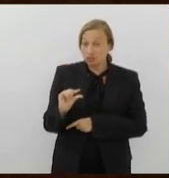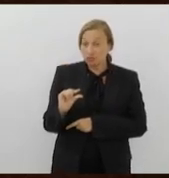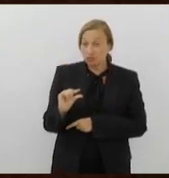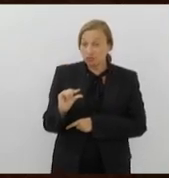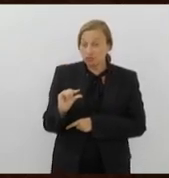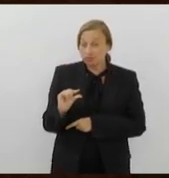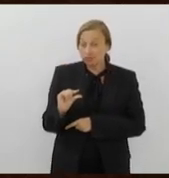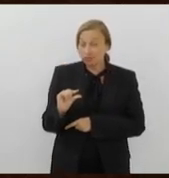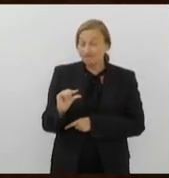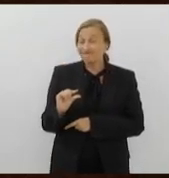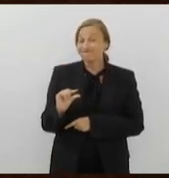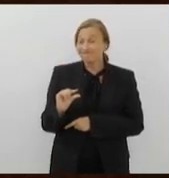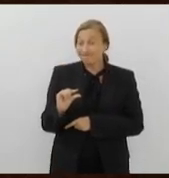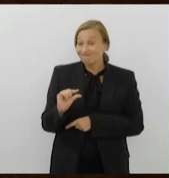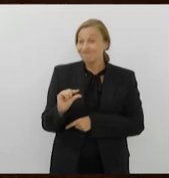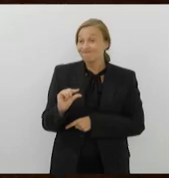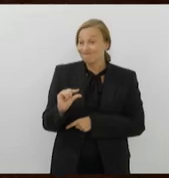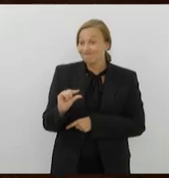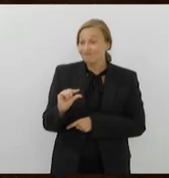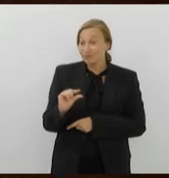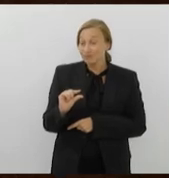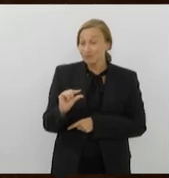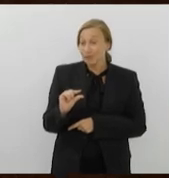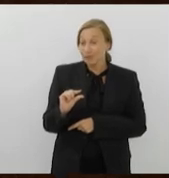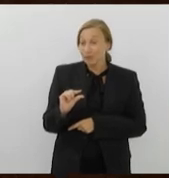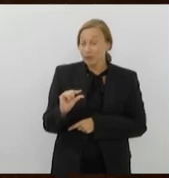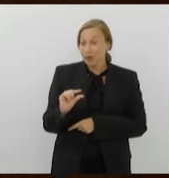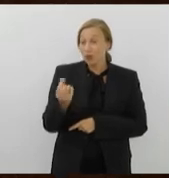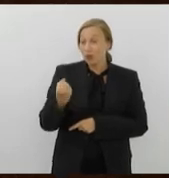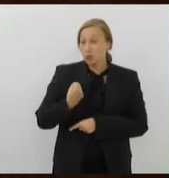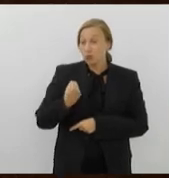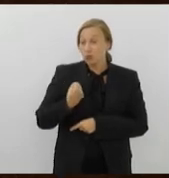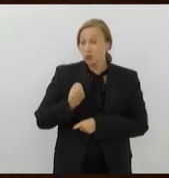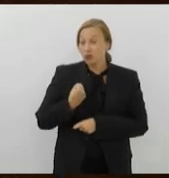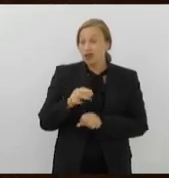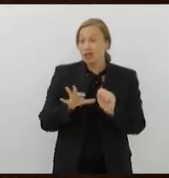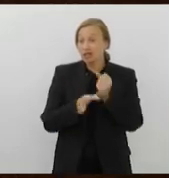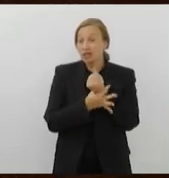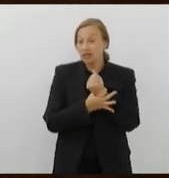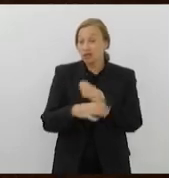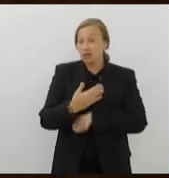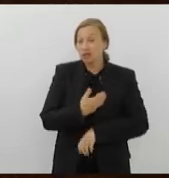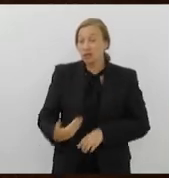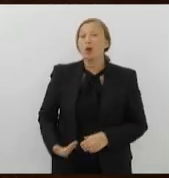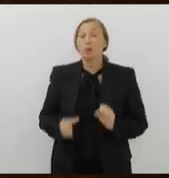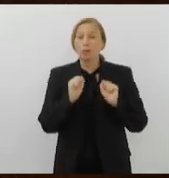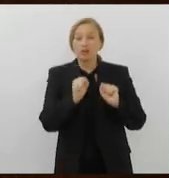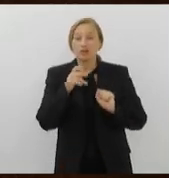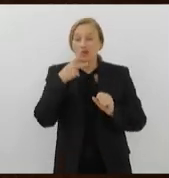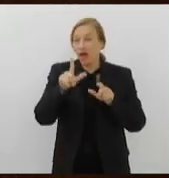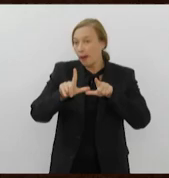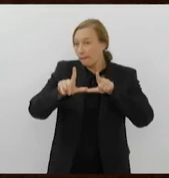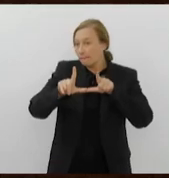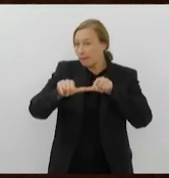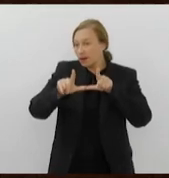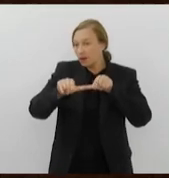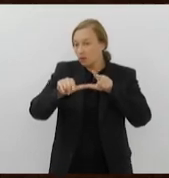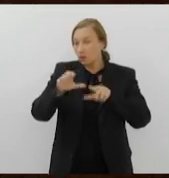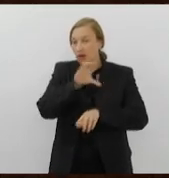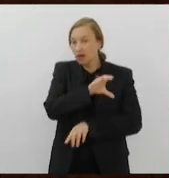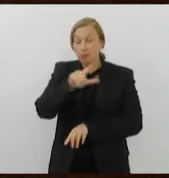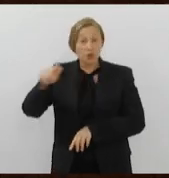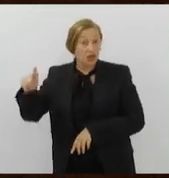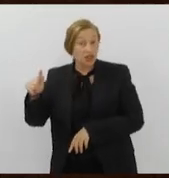absolutamente expressivas dos índices de segurança pública. Eu posso citar meu bairro de Bangu, meu bairro de Campo Grande, que